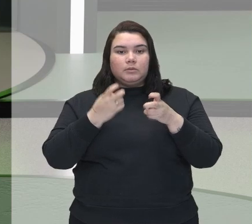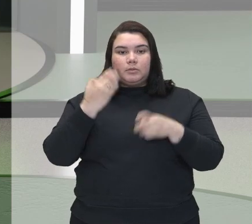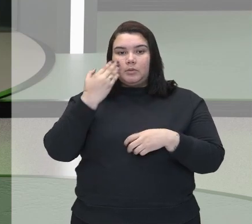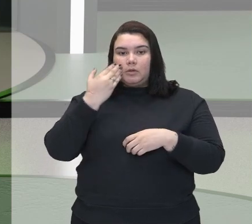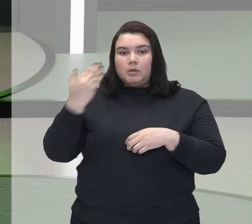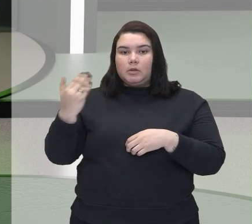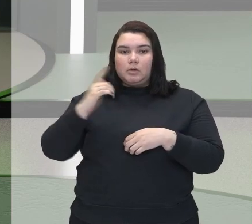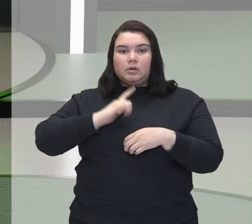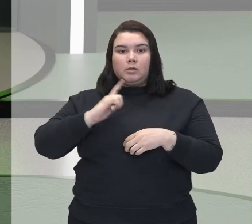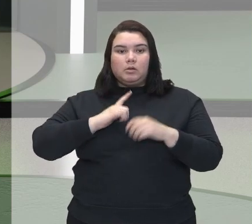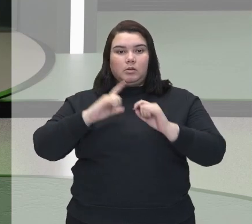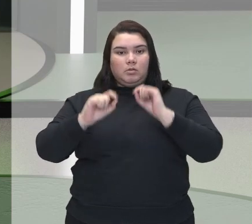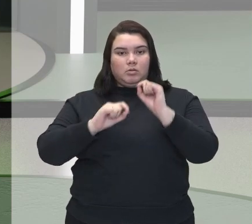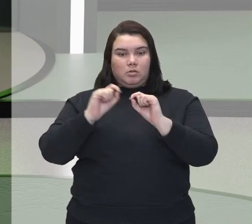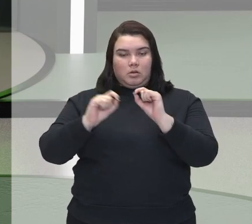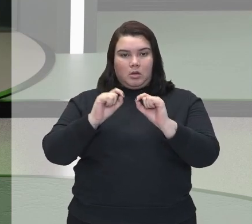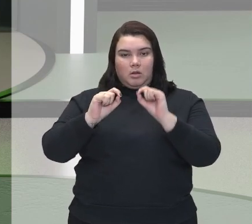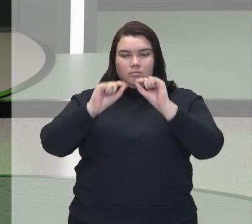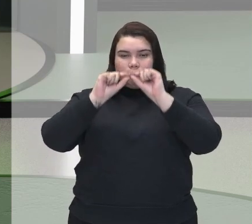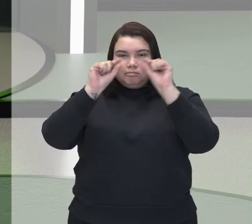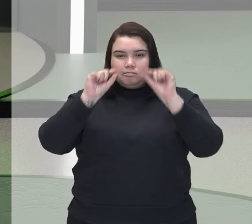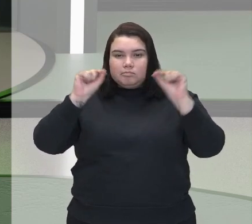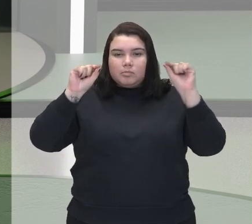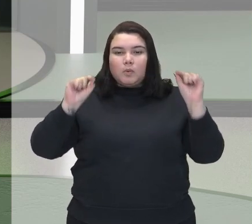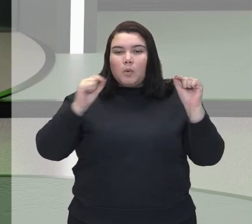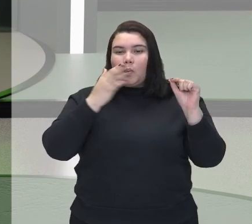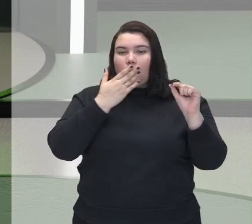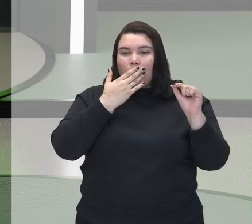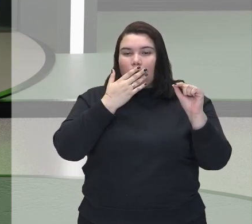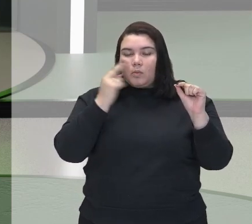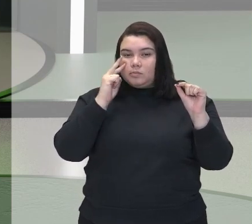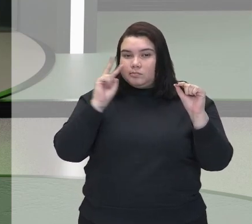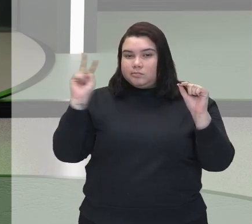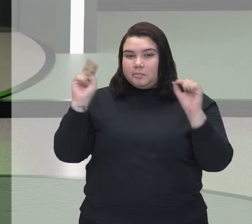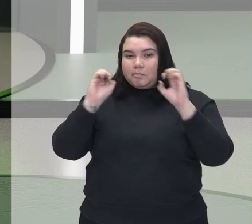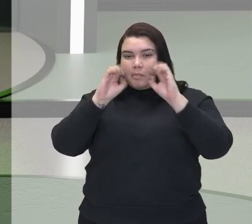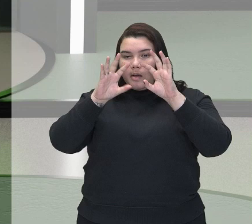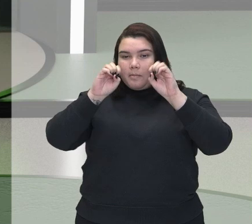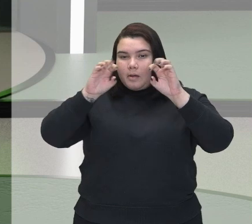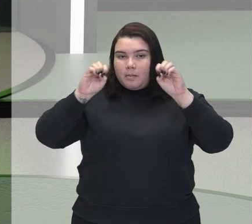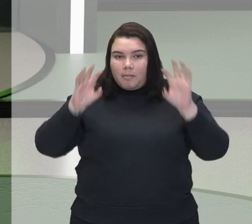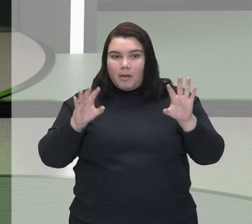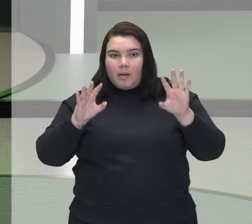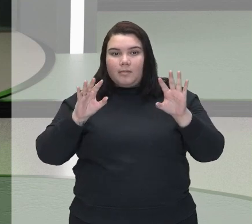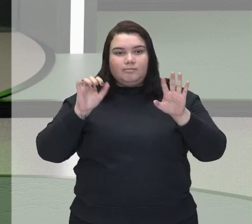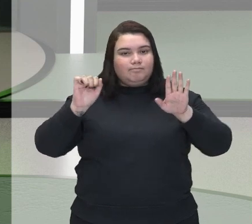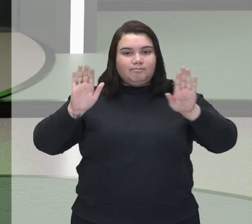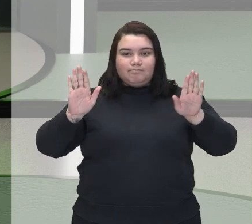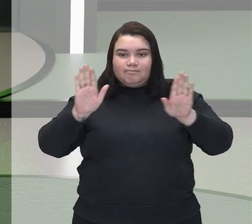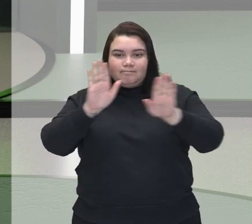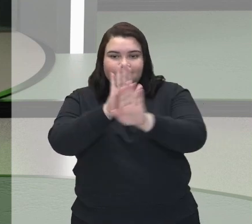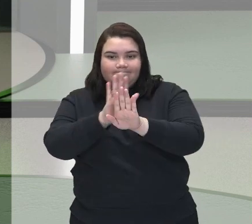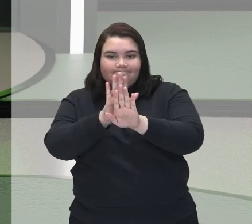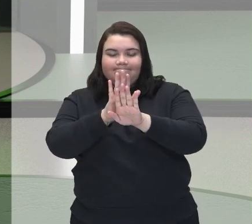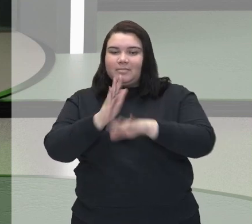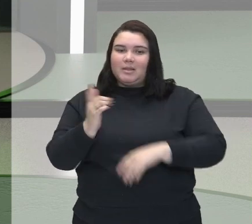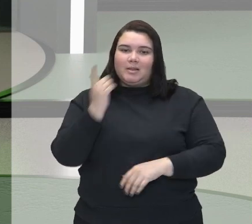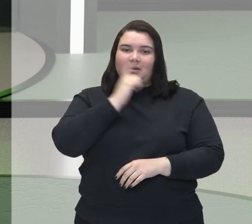carbonos e hidrogênios que estão brilhando, que eles não são sobreponíveis. E aí, o que acontece? Eles